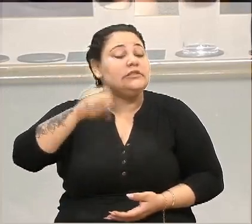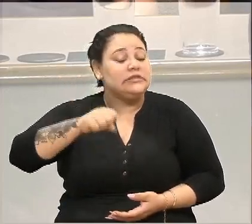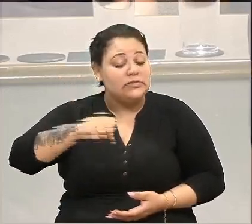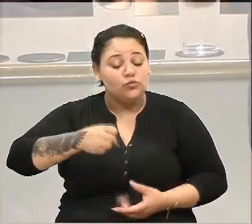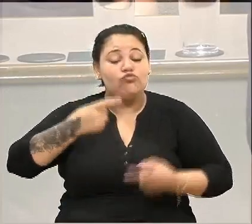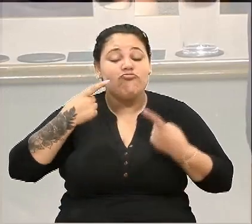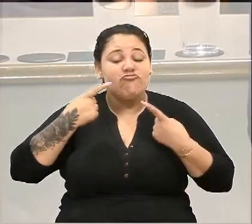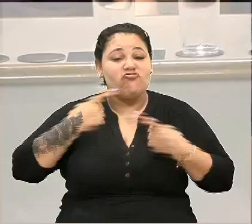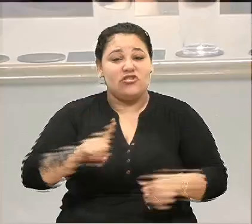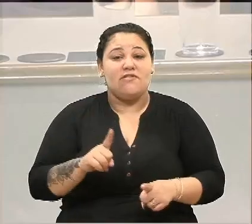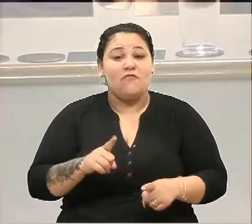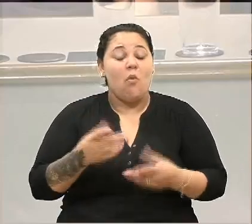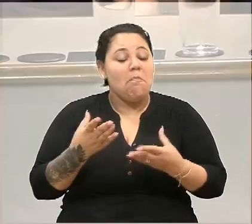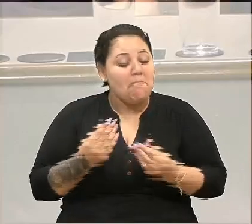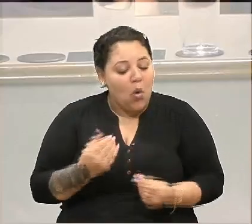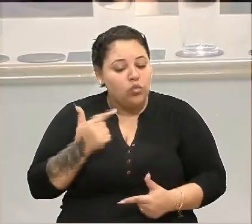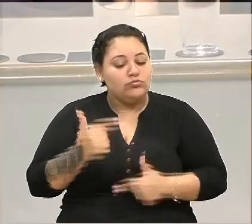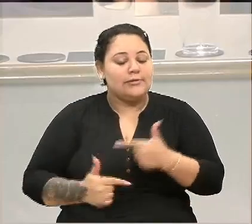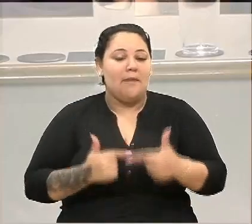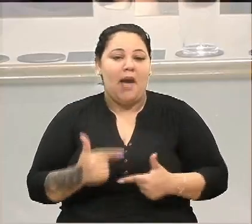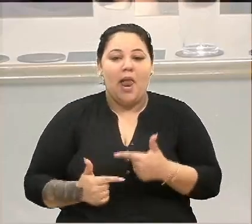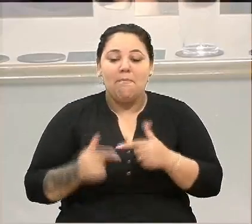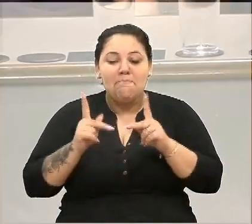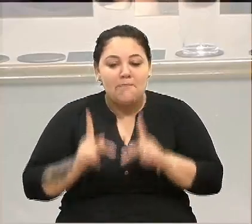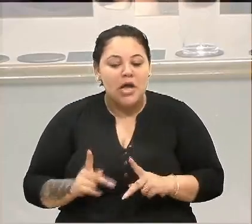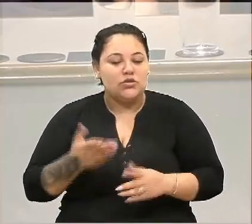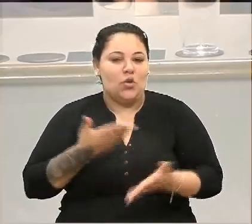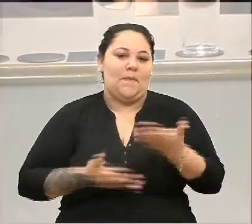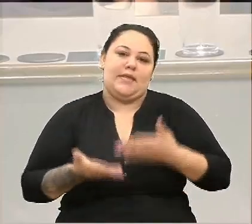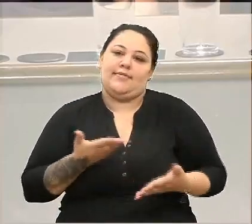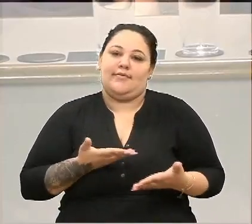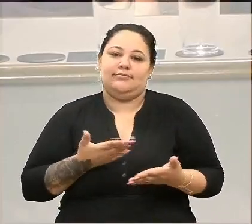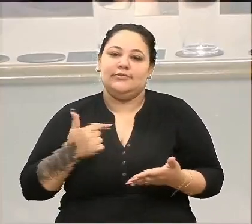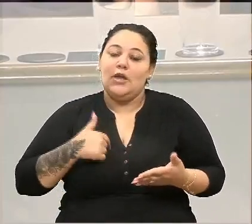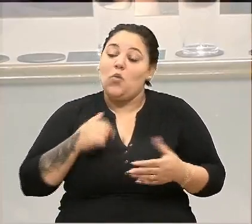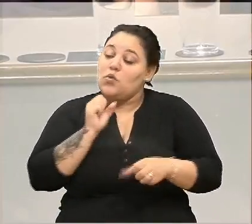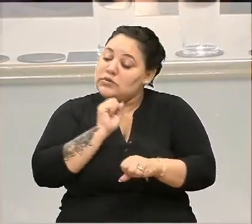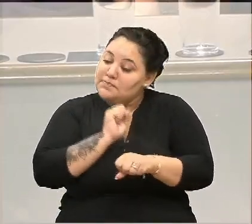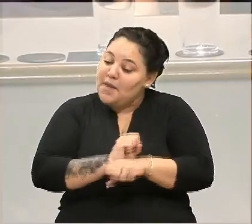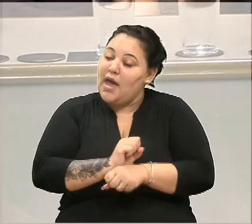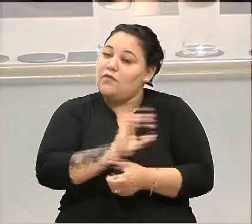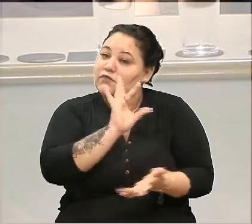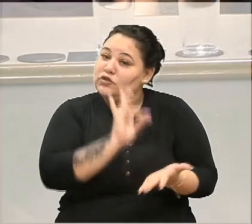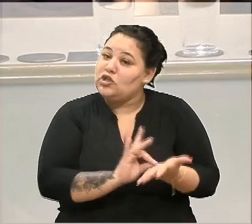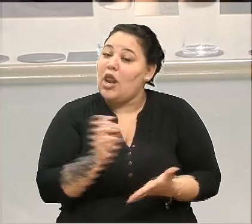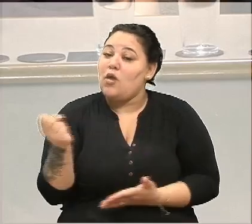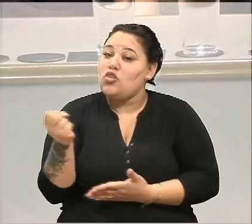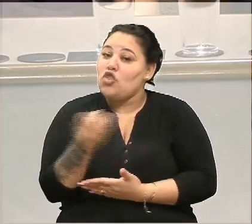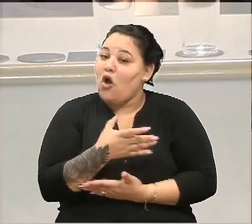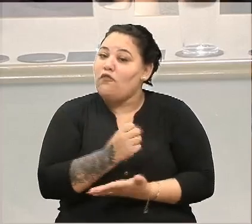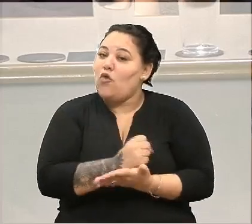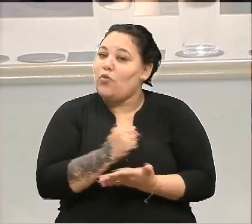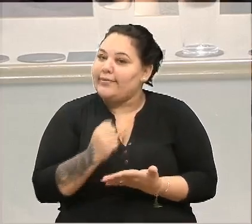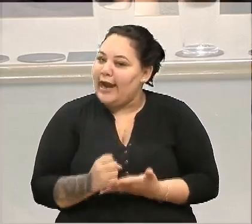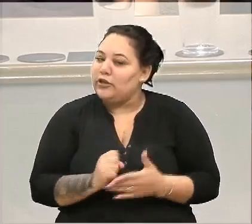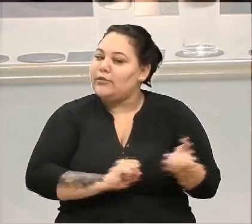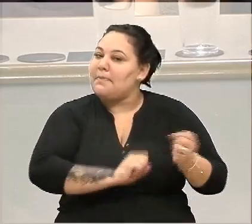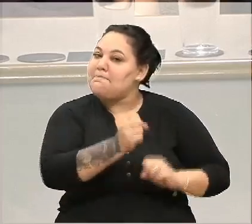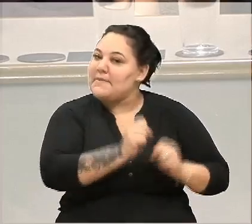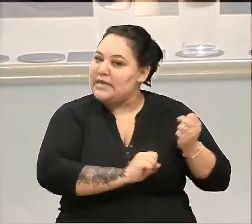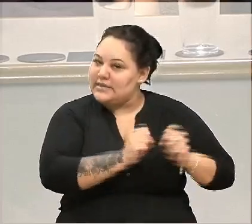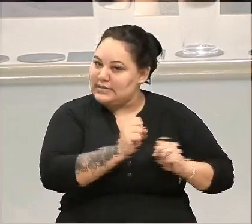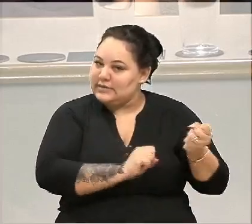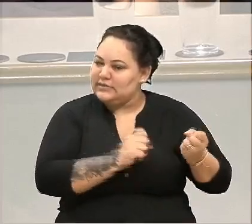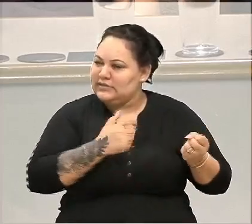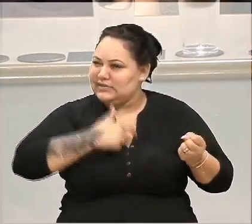tem pela frente. Então, esperamos que seja concretizada, que essa nova empresa, parece